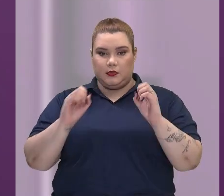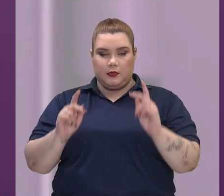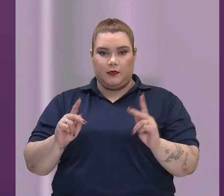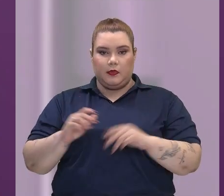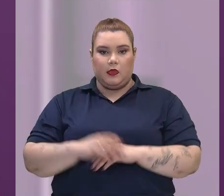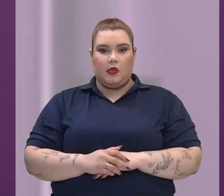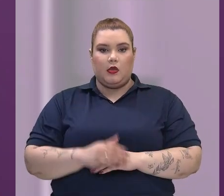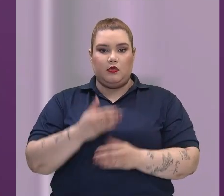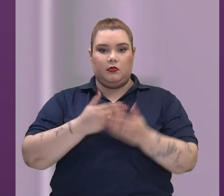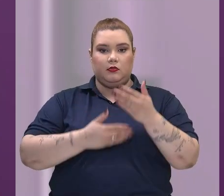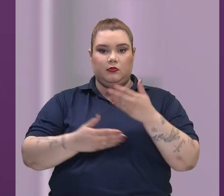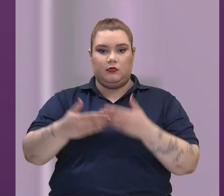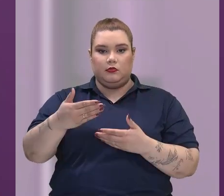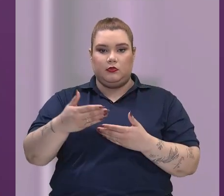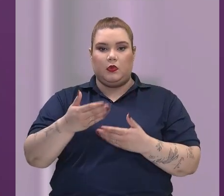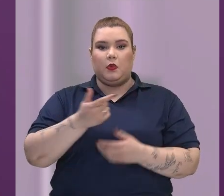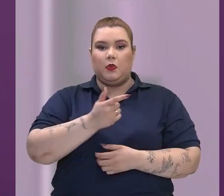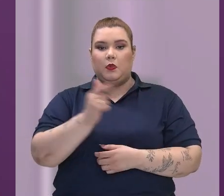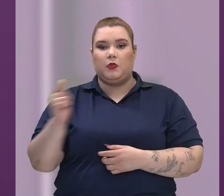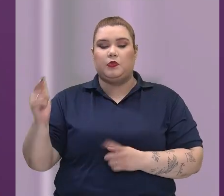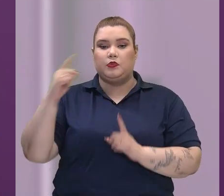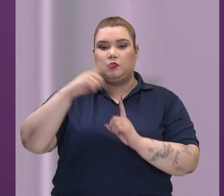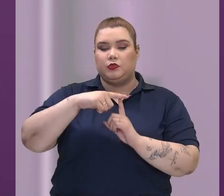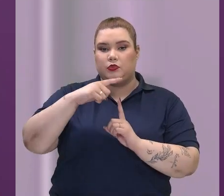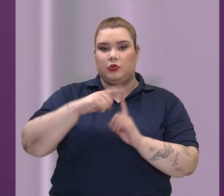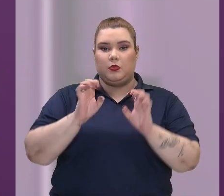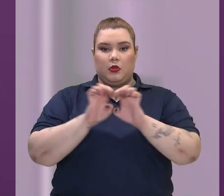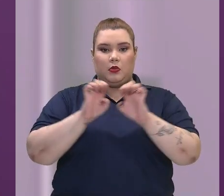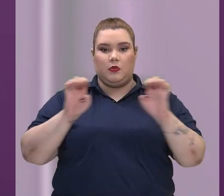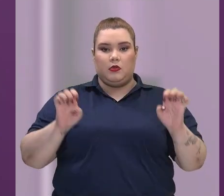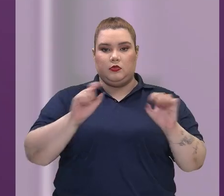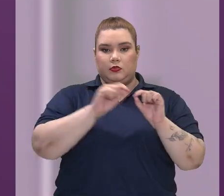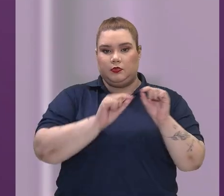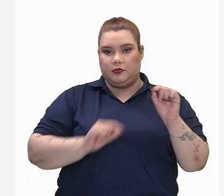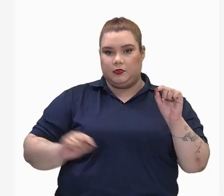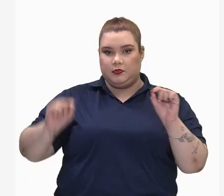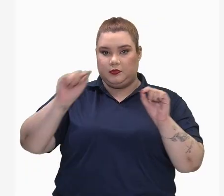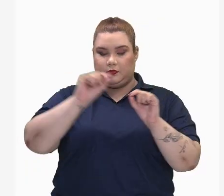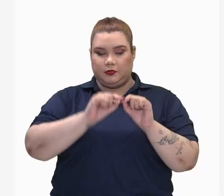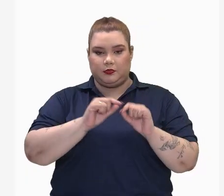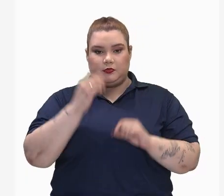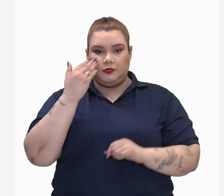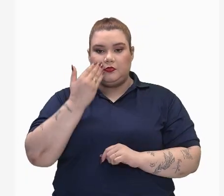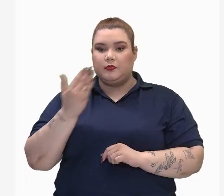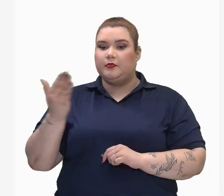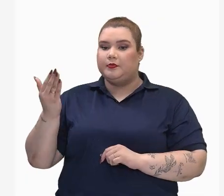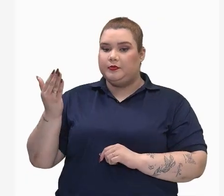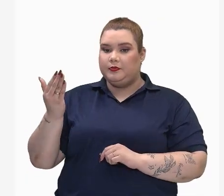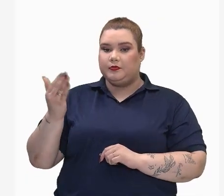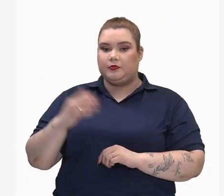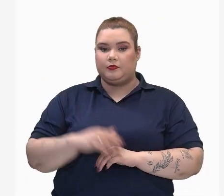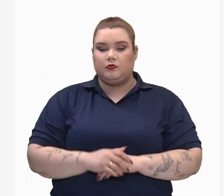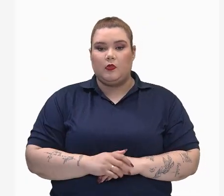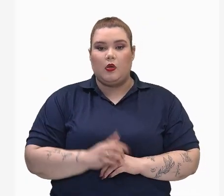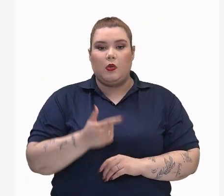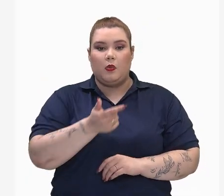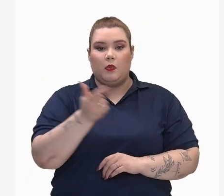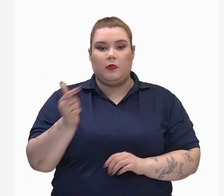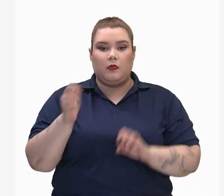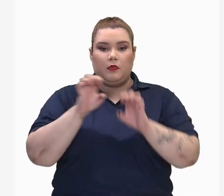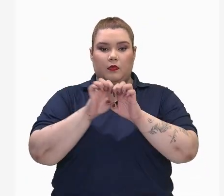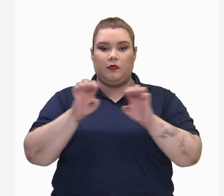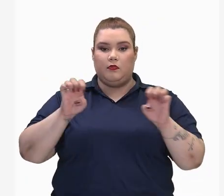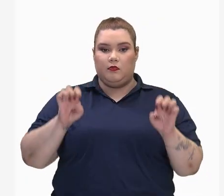nossa próxima forma, né, de equação da circunferência. Me acompanhem aí. A nossa próxima equação